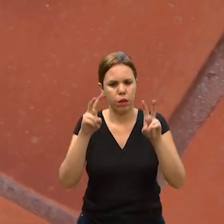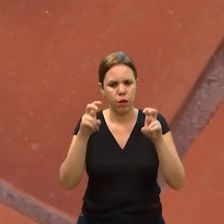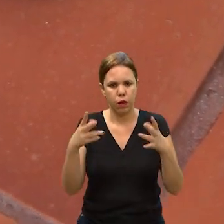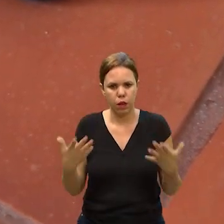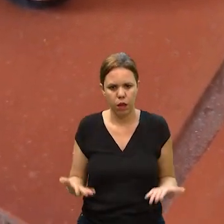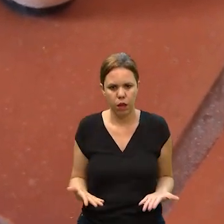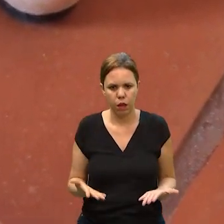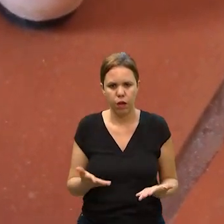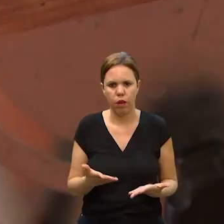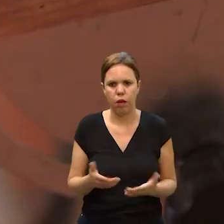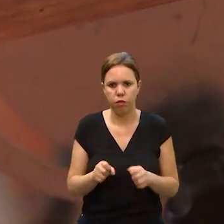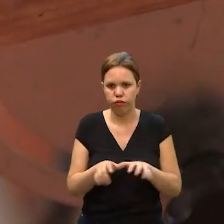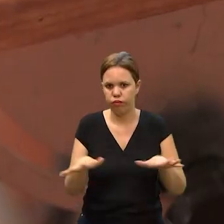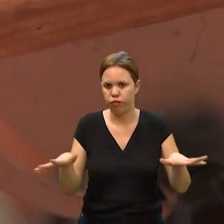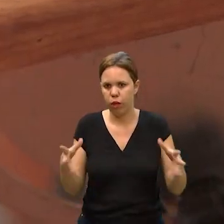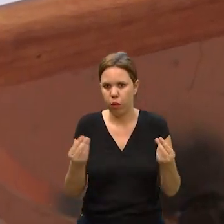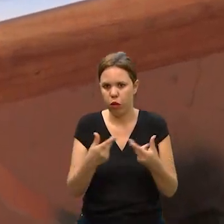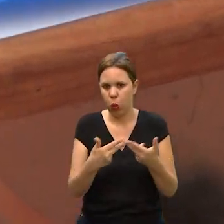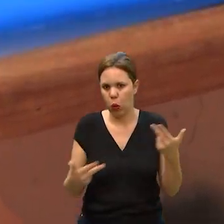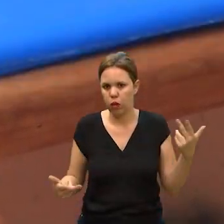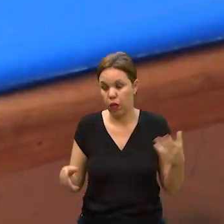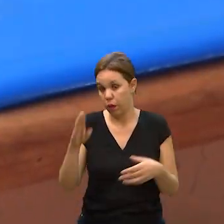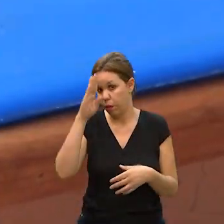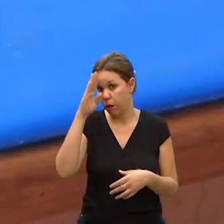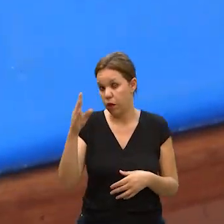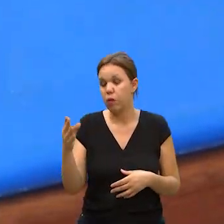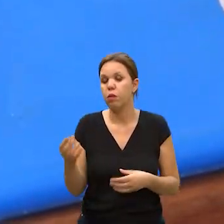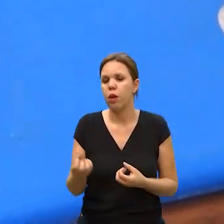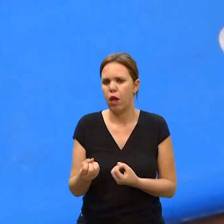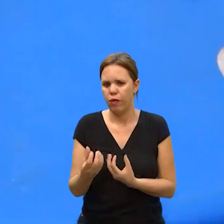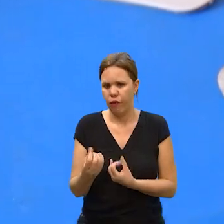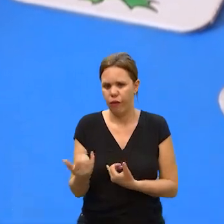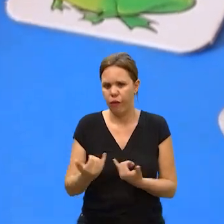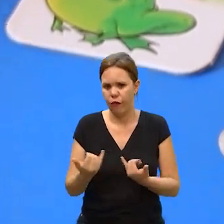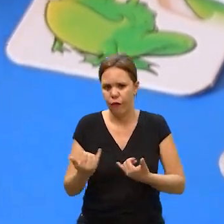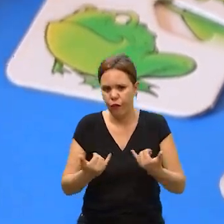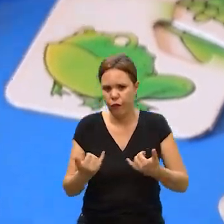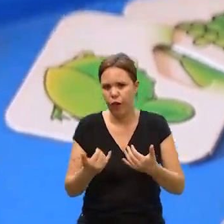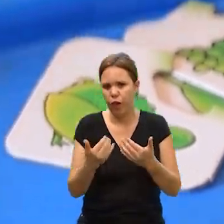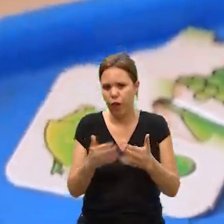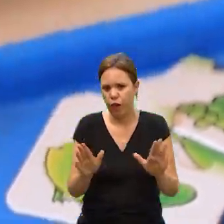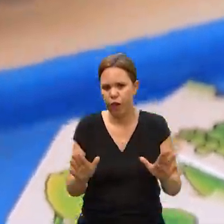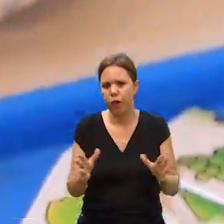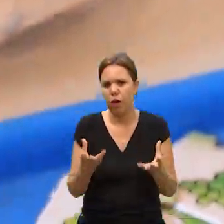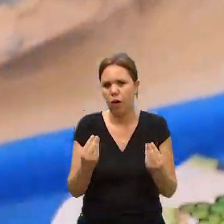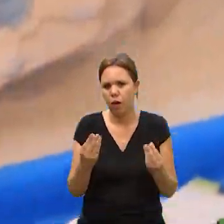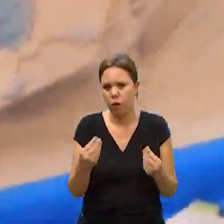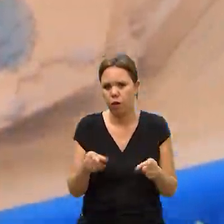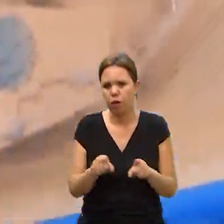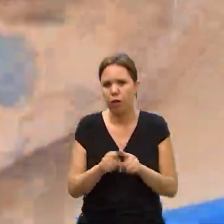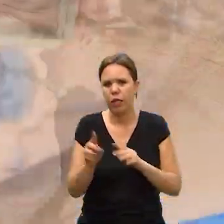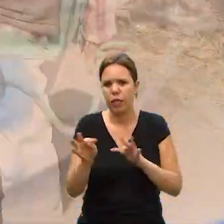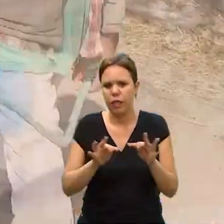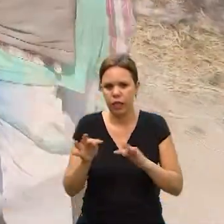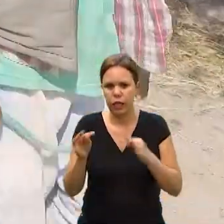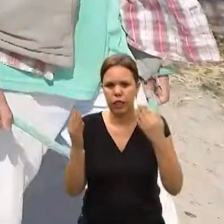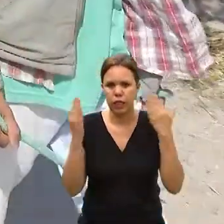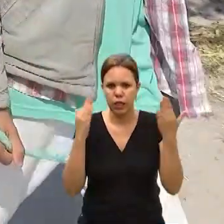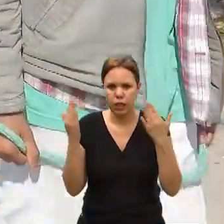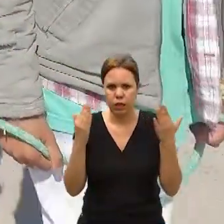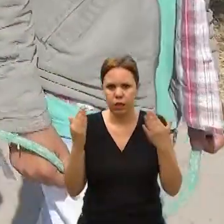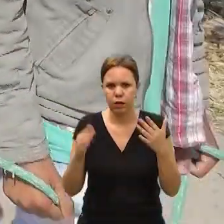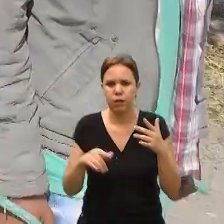pois é muito vasto. Mas as principais informações estarão disponíveis, além de muitas terapias e tratamentos que,